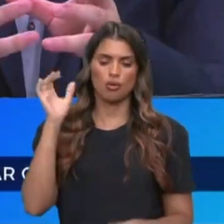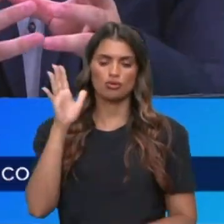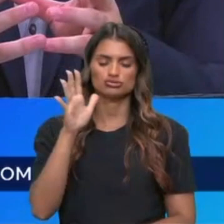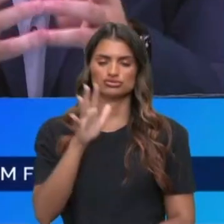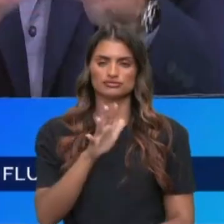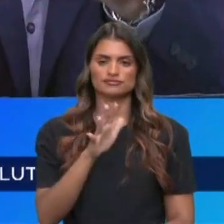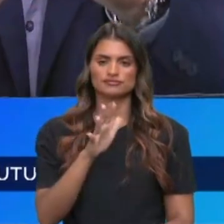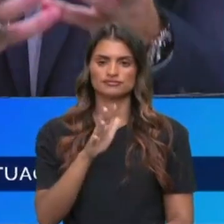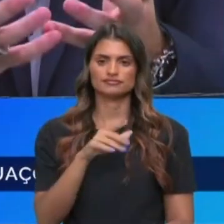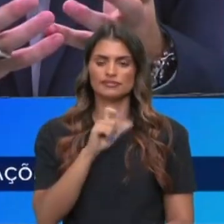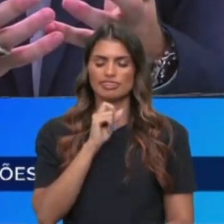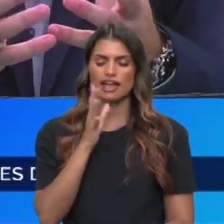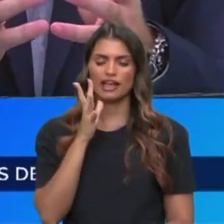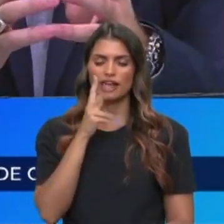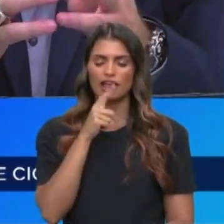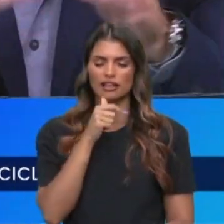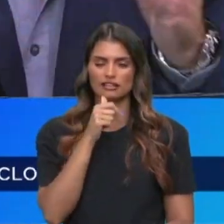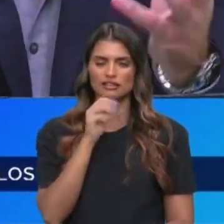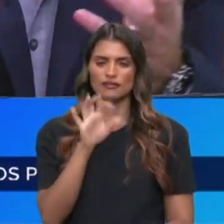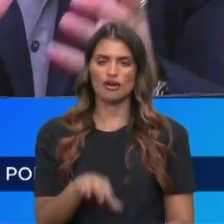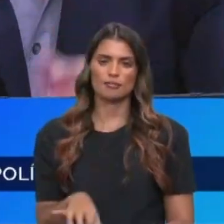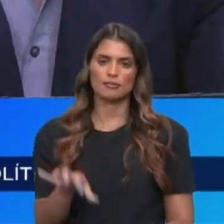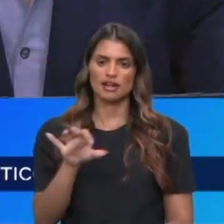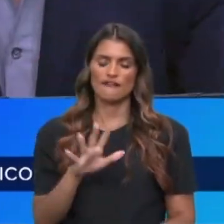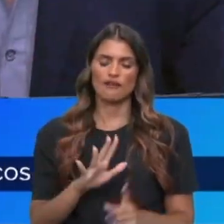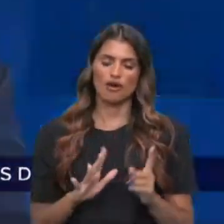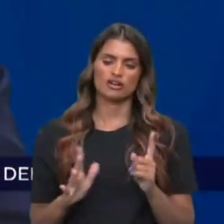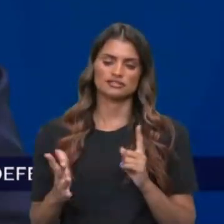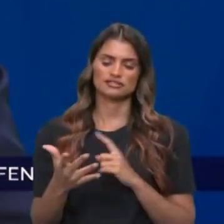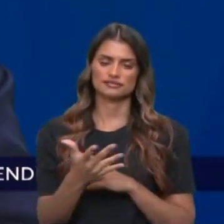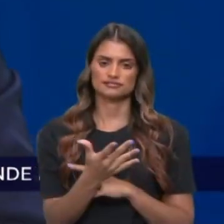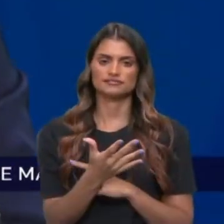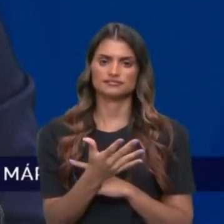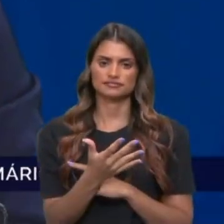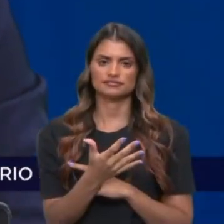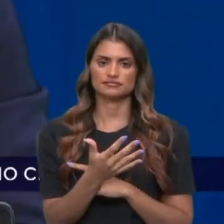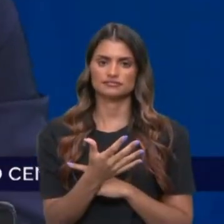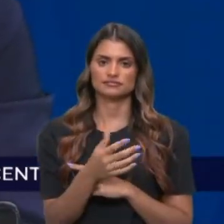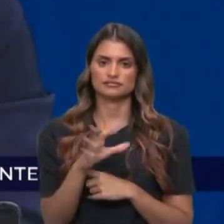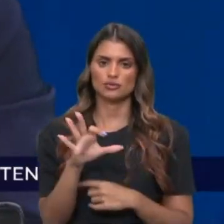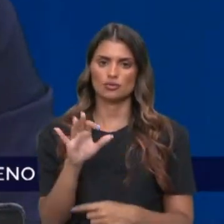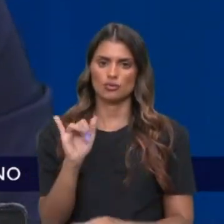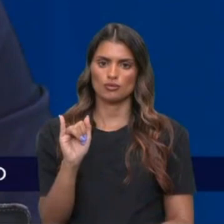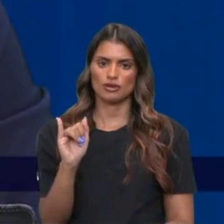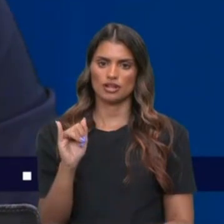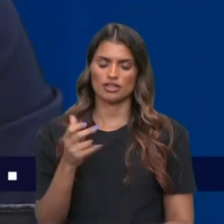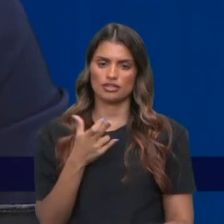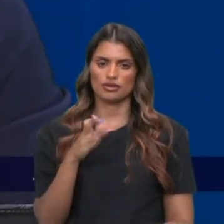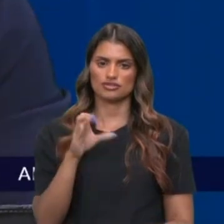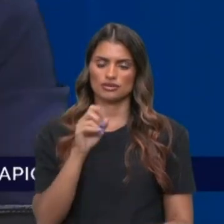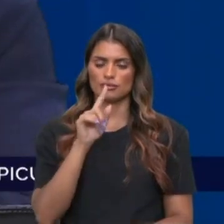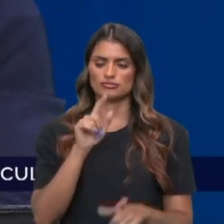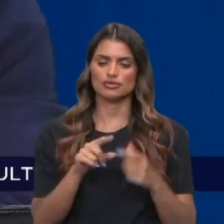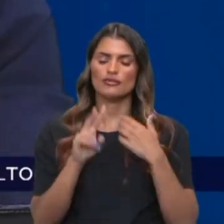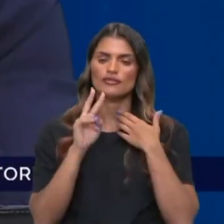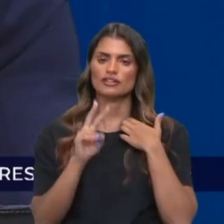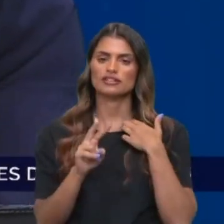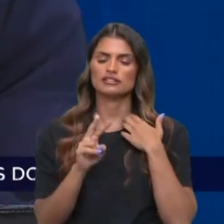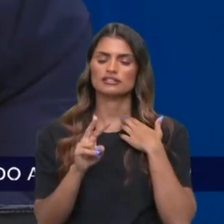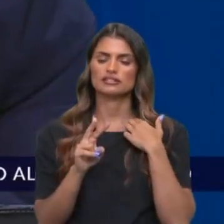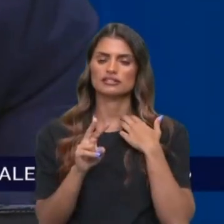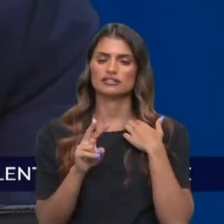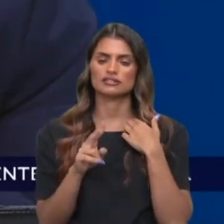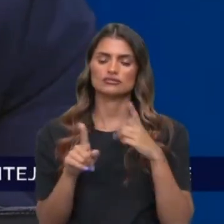conseguiu aquecer de tal forma o universo à sua volta, ionizar este hidrogênio. Atenção, para quem está lá em casa, ionizar quer dizer